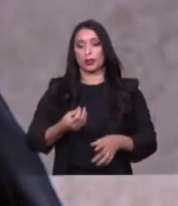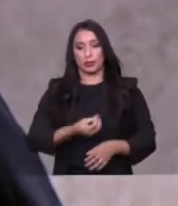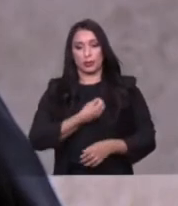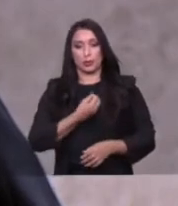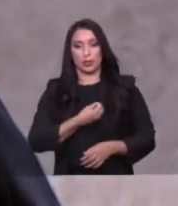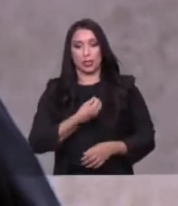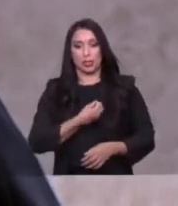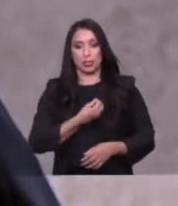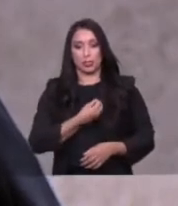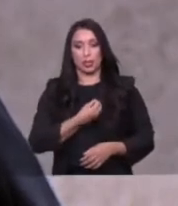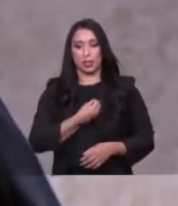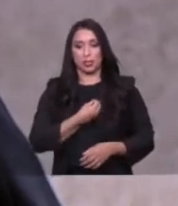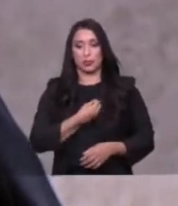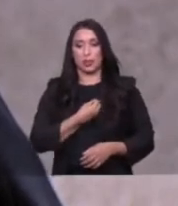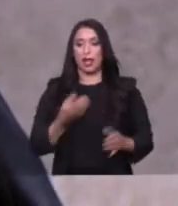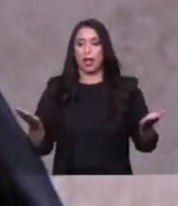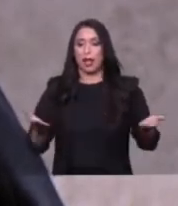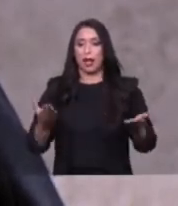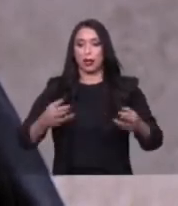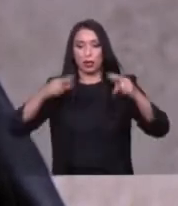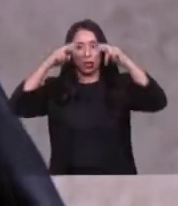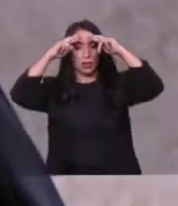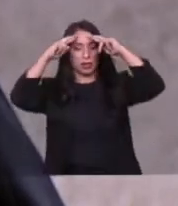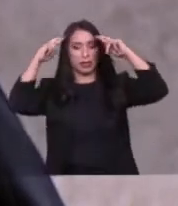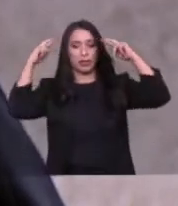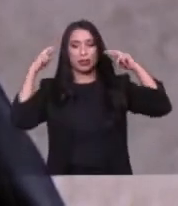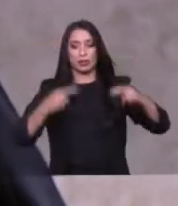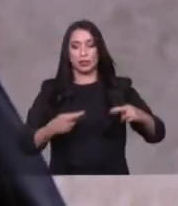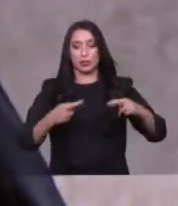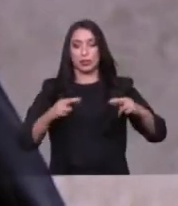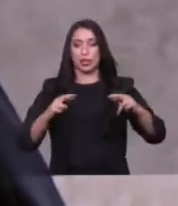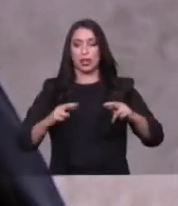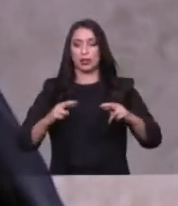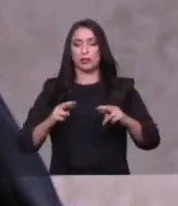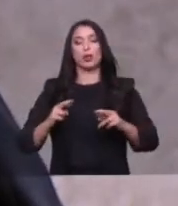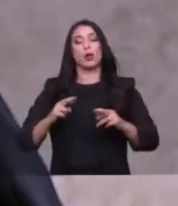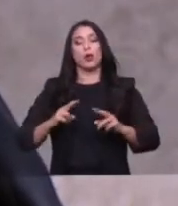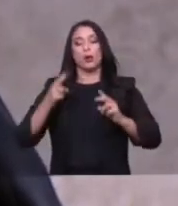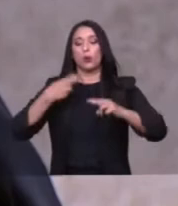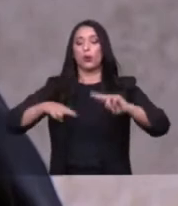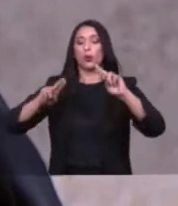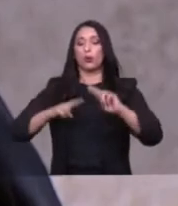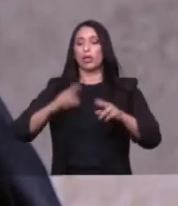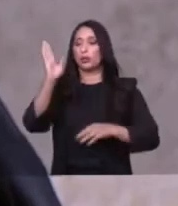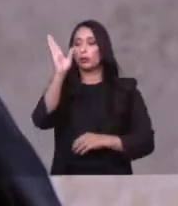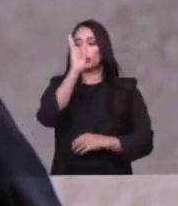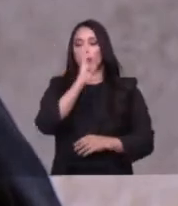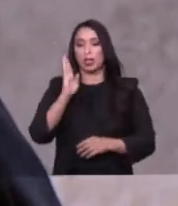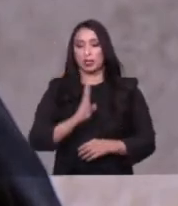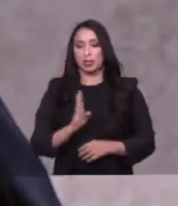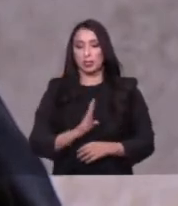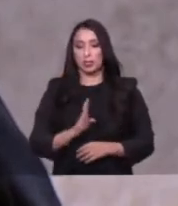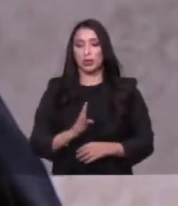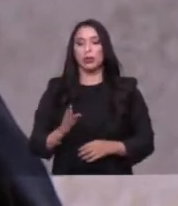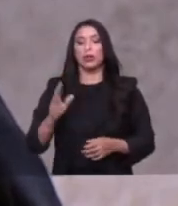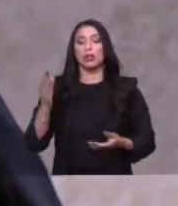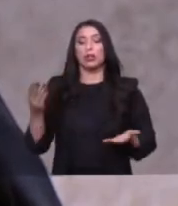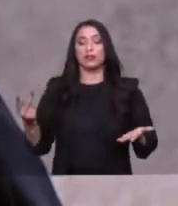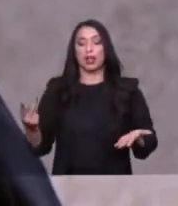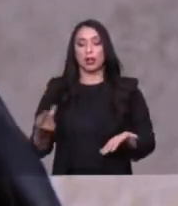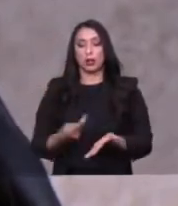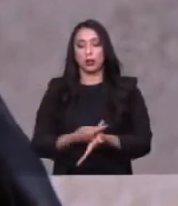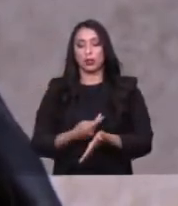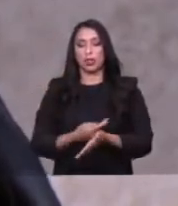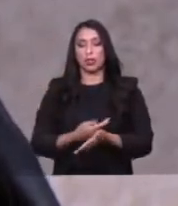para imposição de respeito celebrarmos o hino nacional que será executado